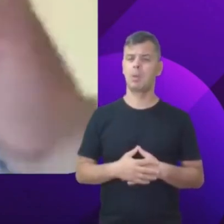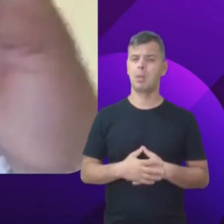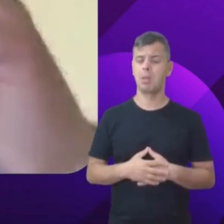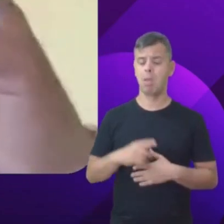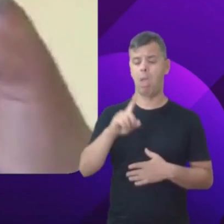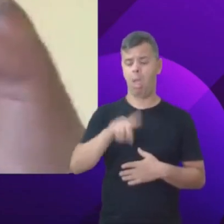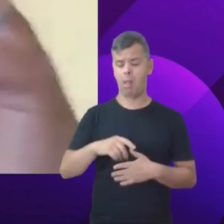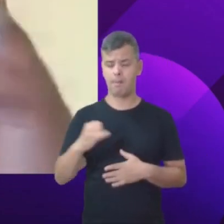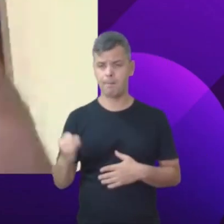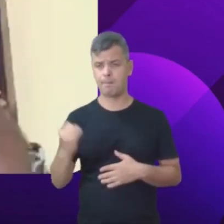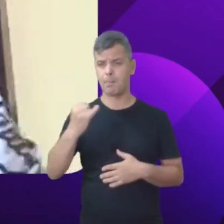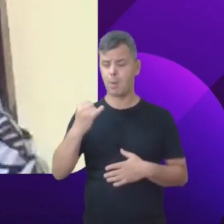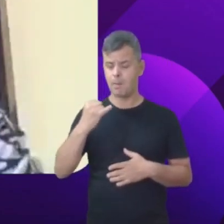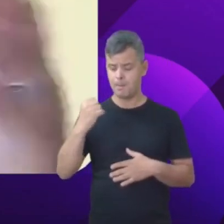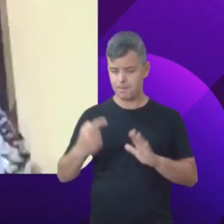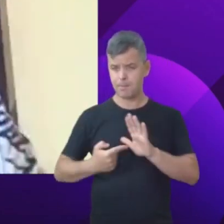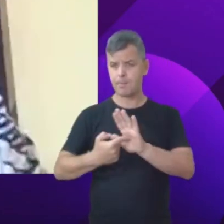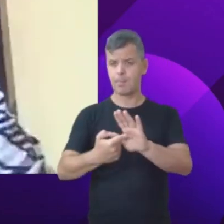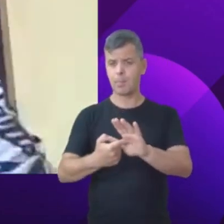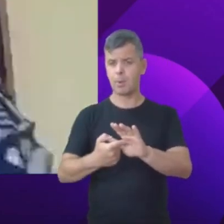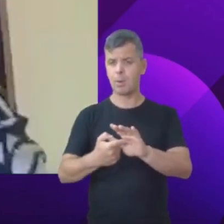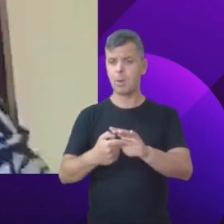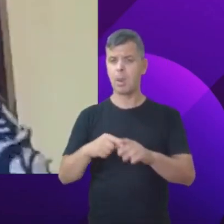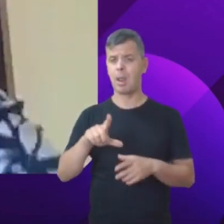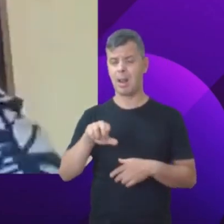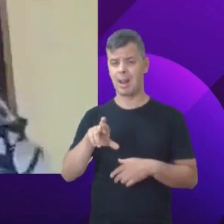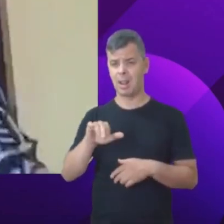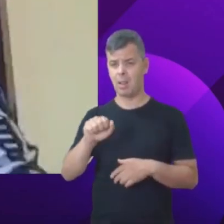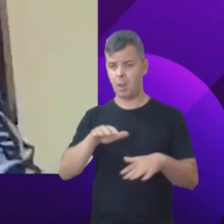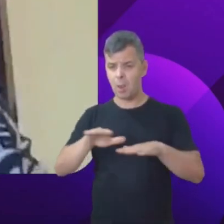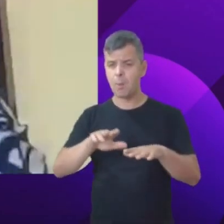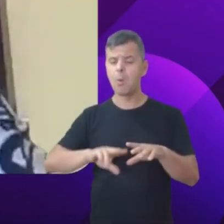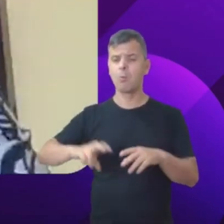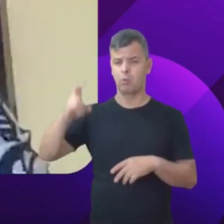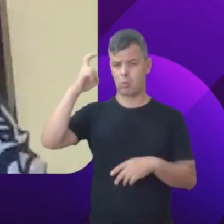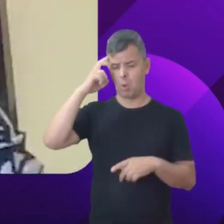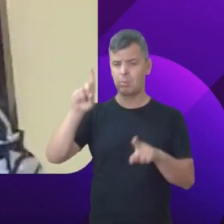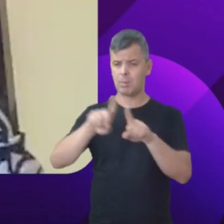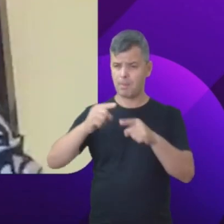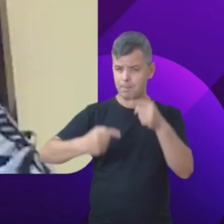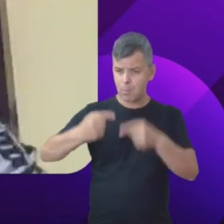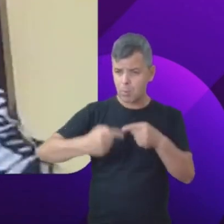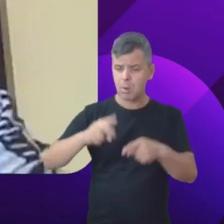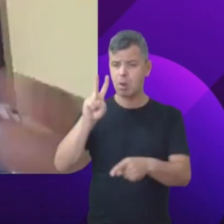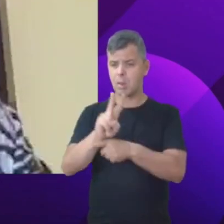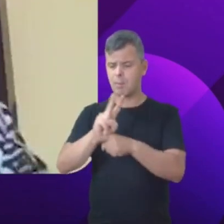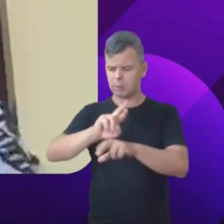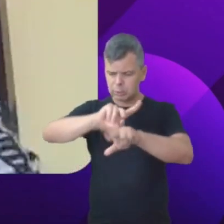é importante demarcar que o movimento lésbico ele é um movimento cultural, ele é um movimento político, que